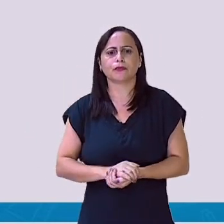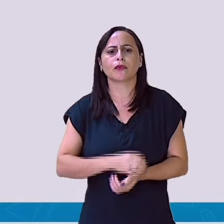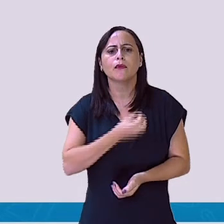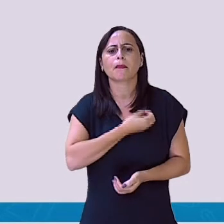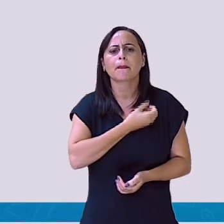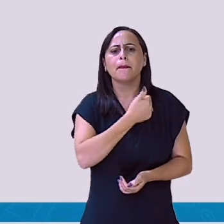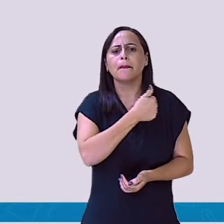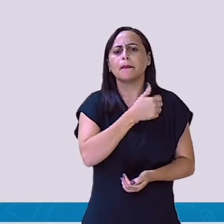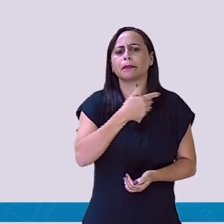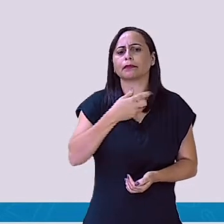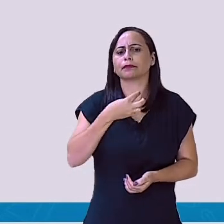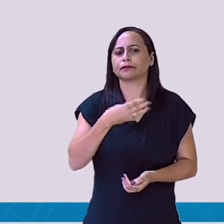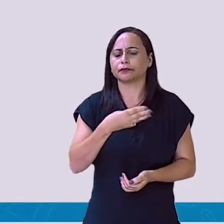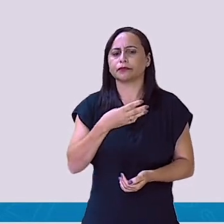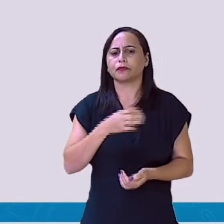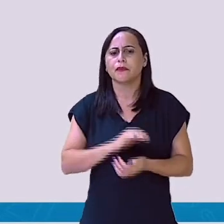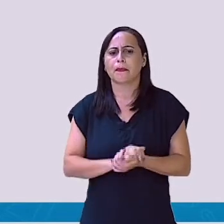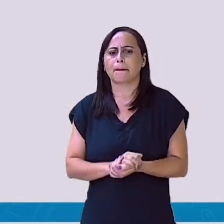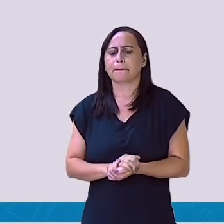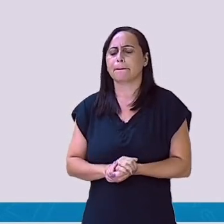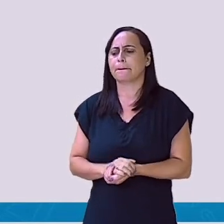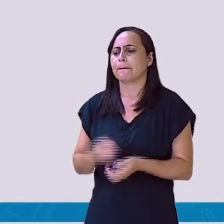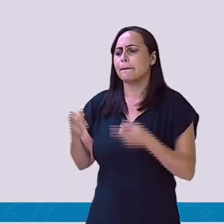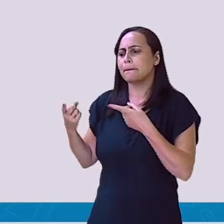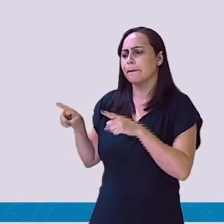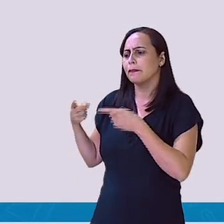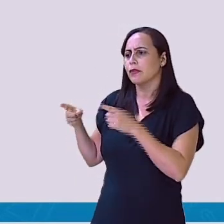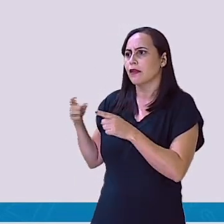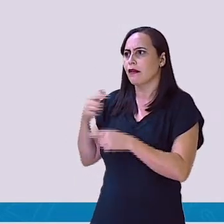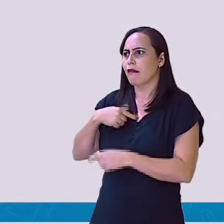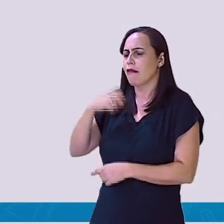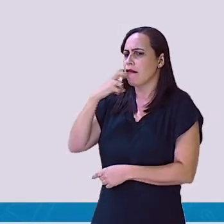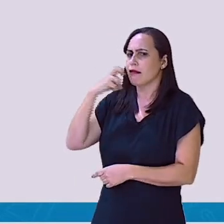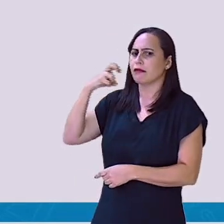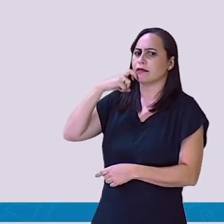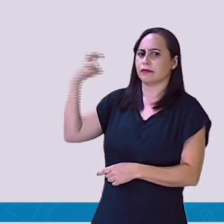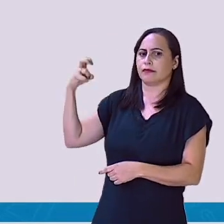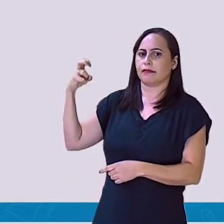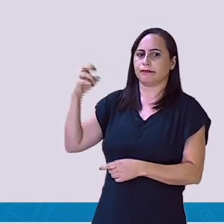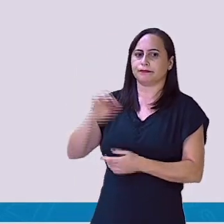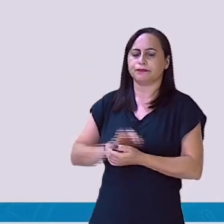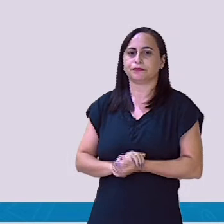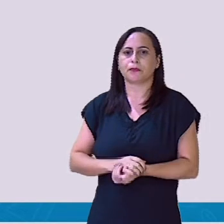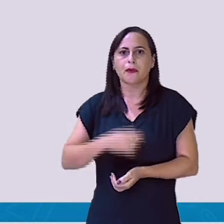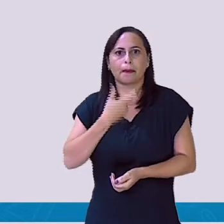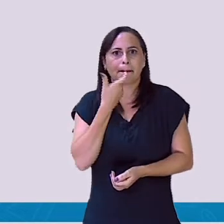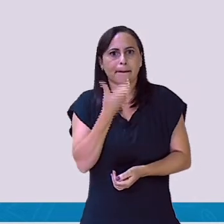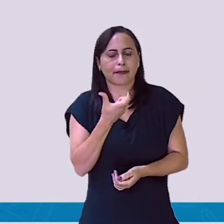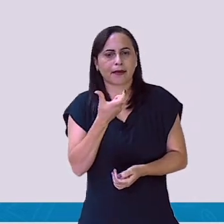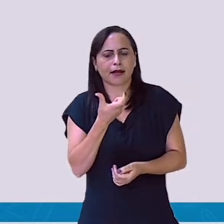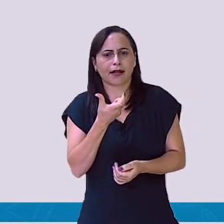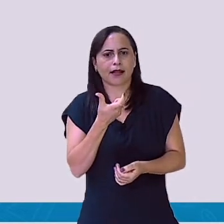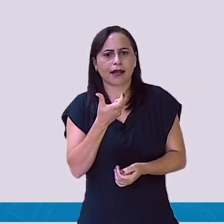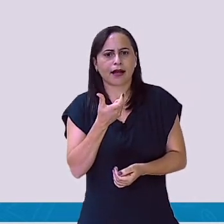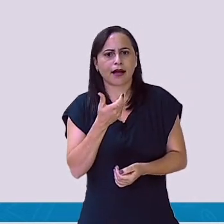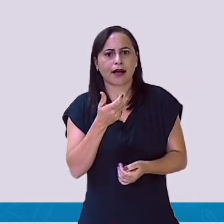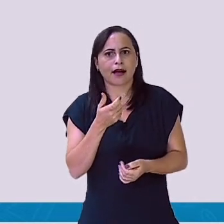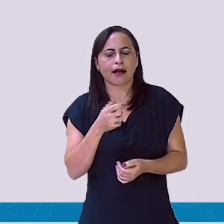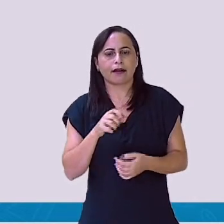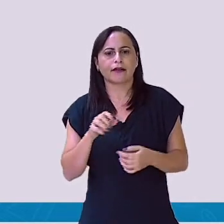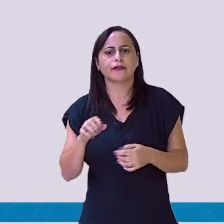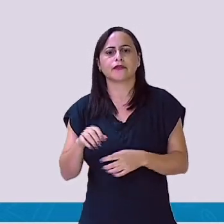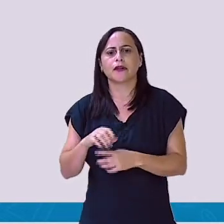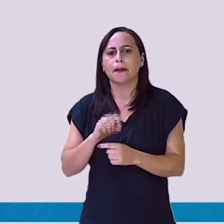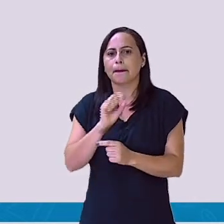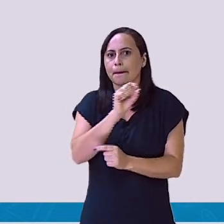papagaio. As palavras em destaque são... Quais são as palavras em destaque? Gritei e